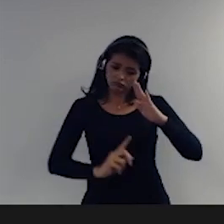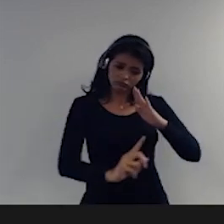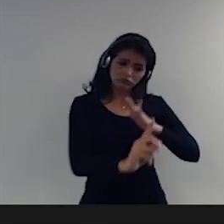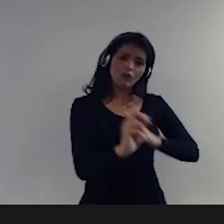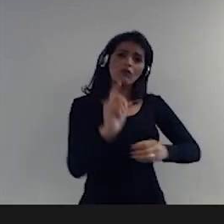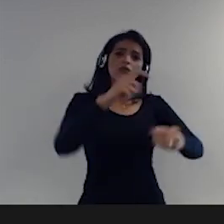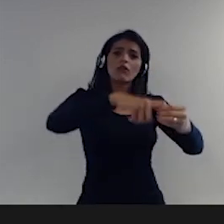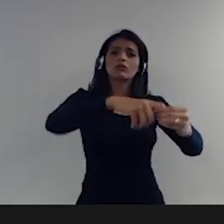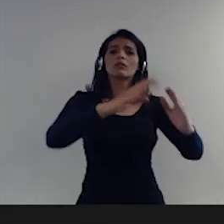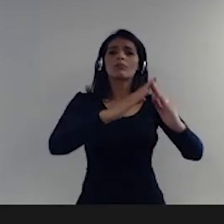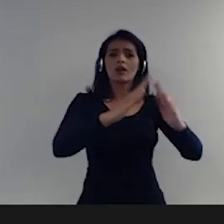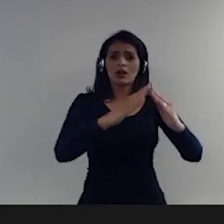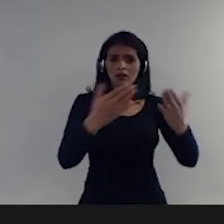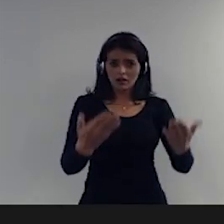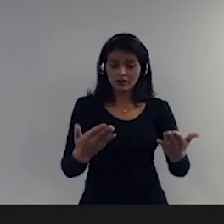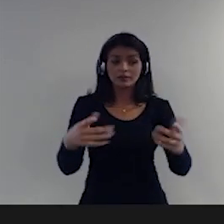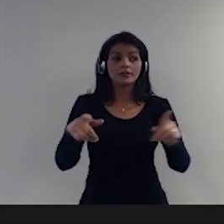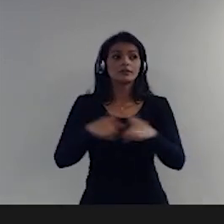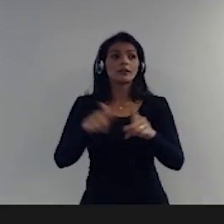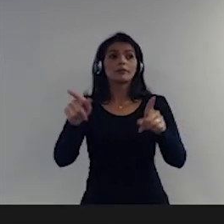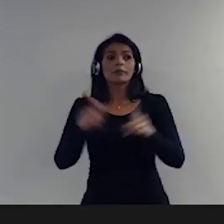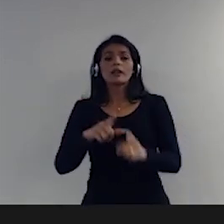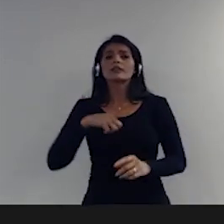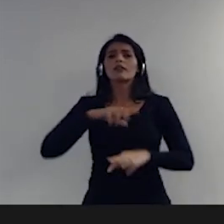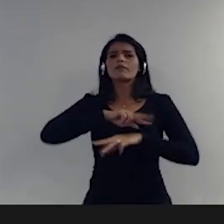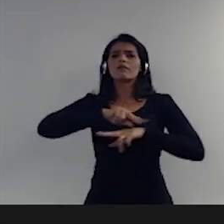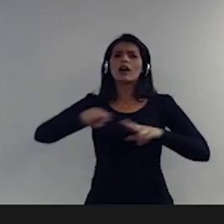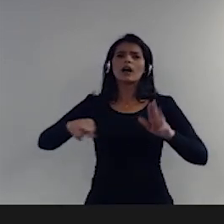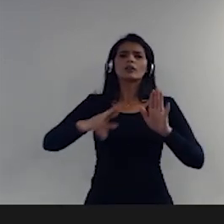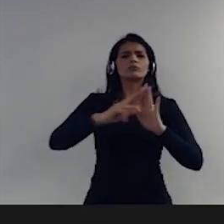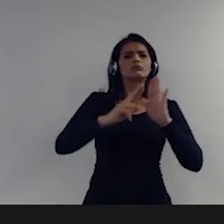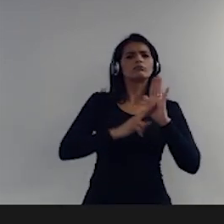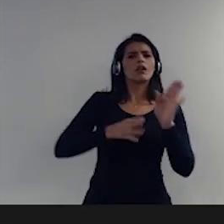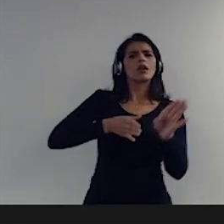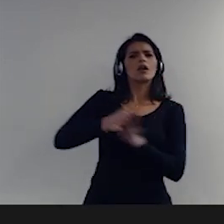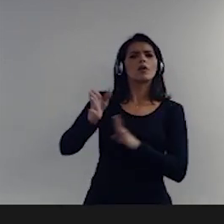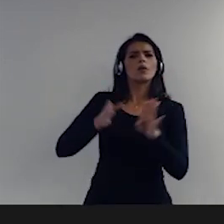outras medidas de recomendações